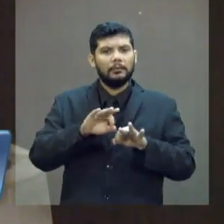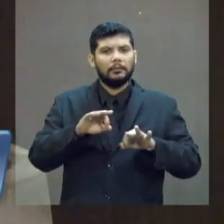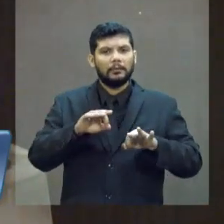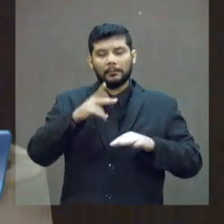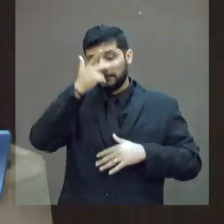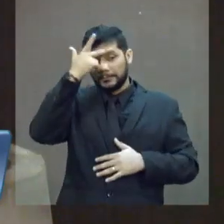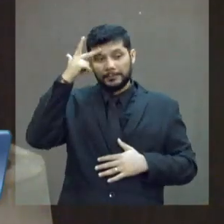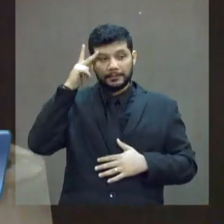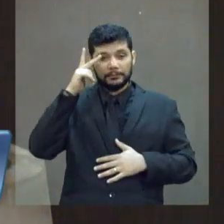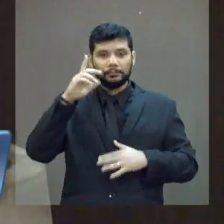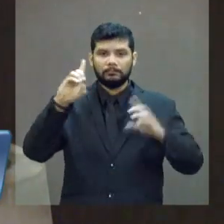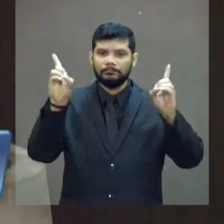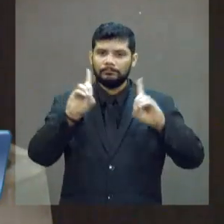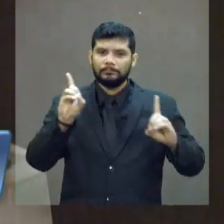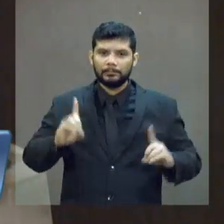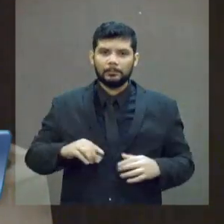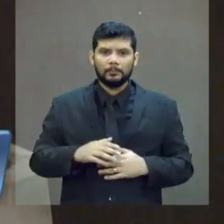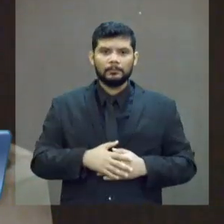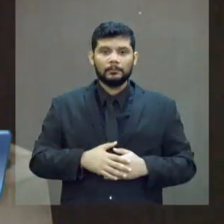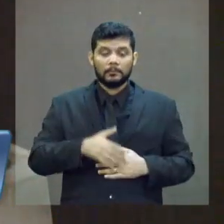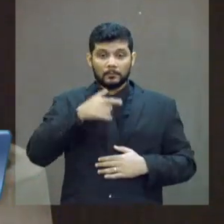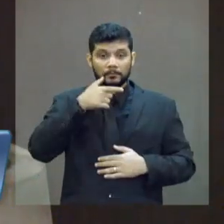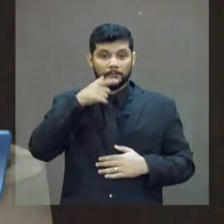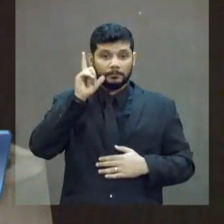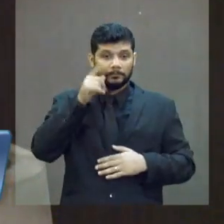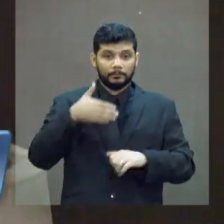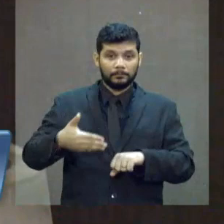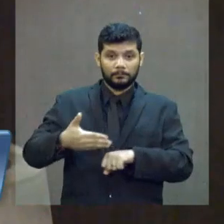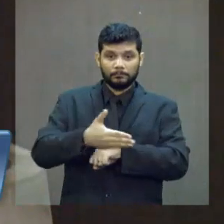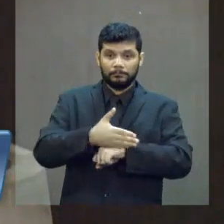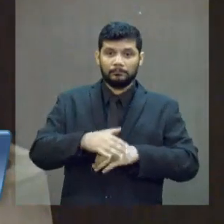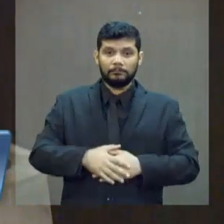deficiência. Vieram aqui ao Legislativo